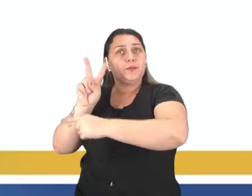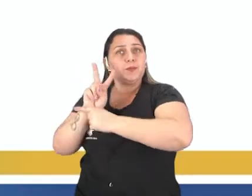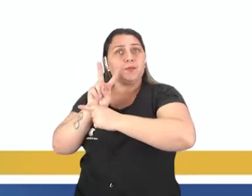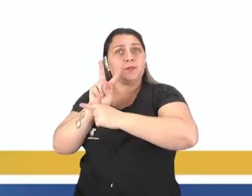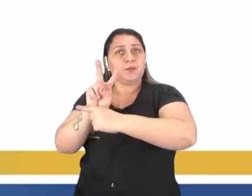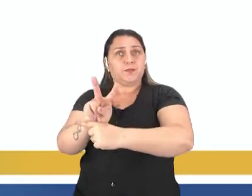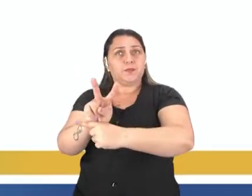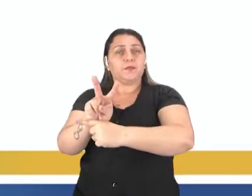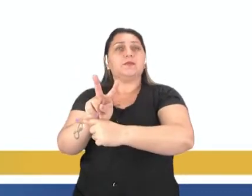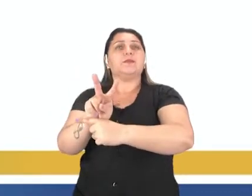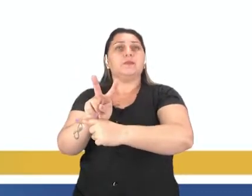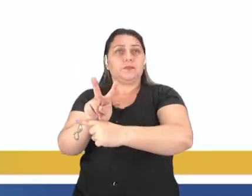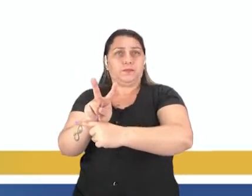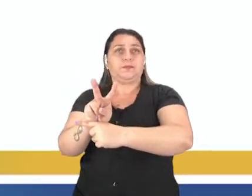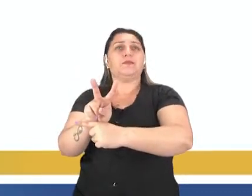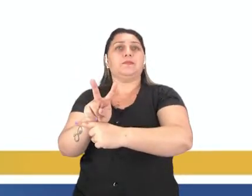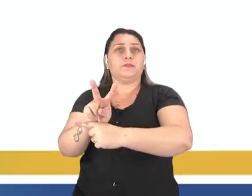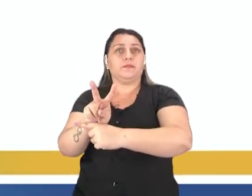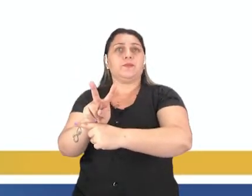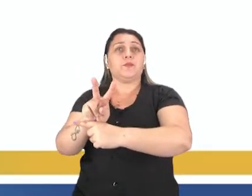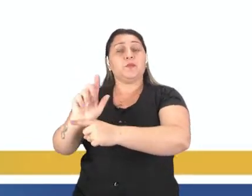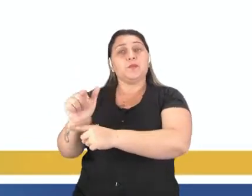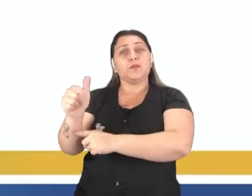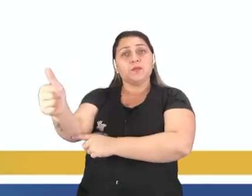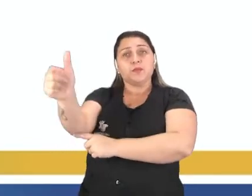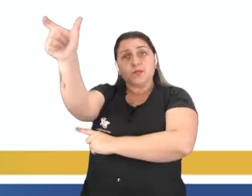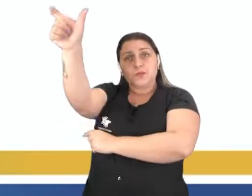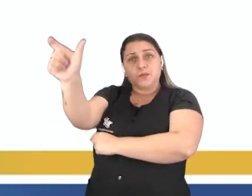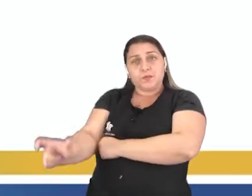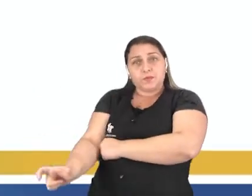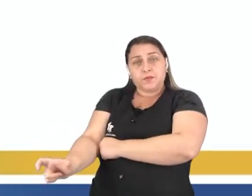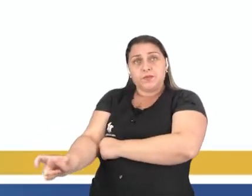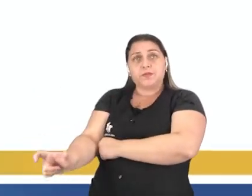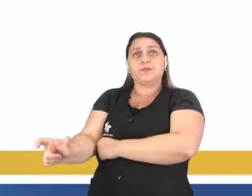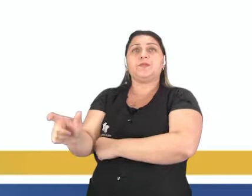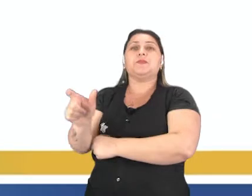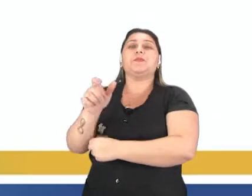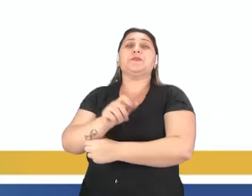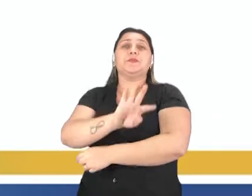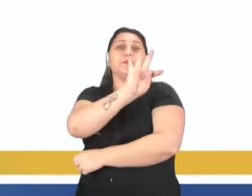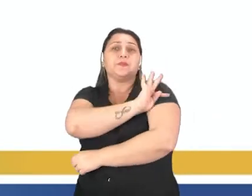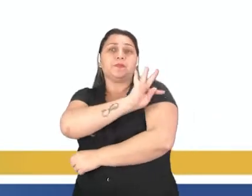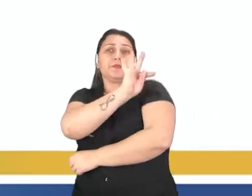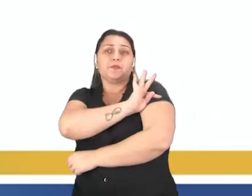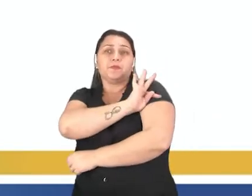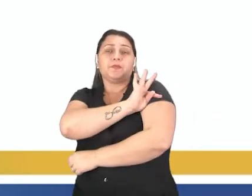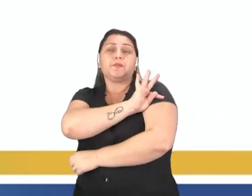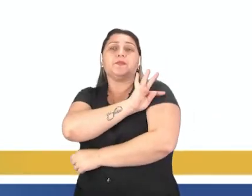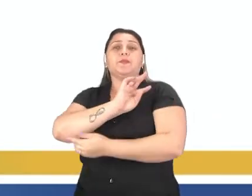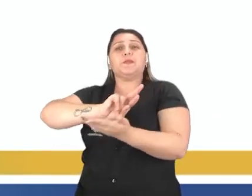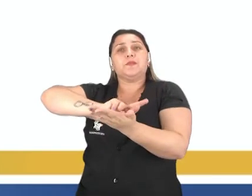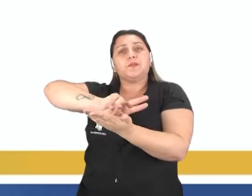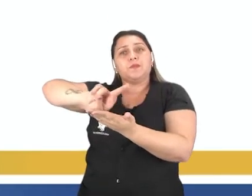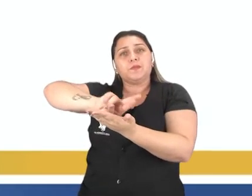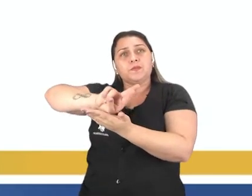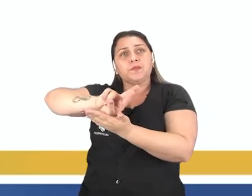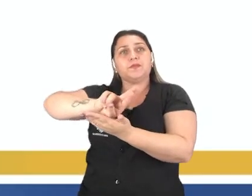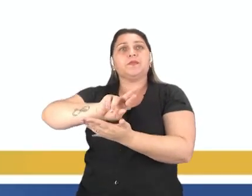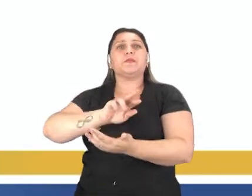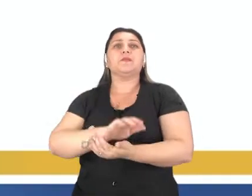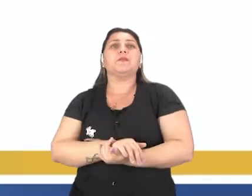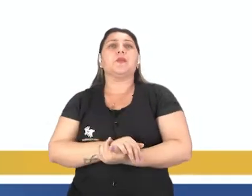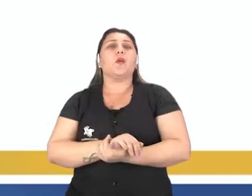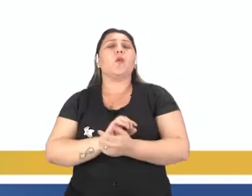praticantes para que possam defender-se ou subjugar o adversário mediante diversas técnicas,